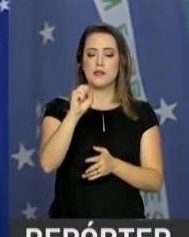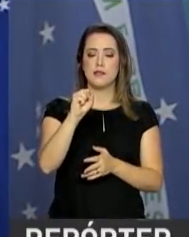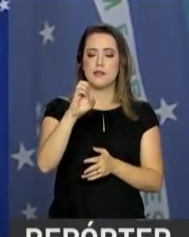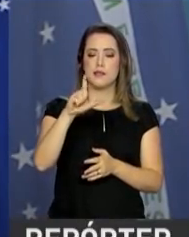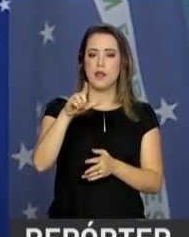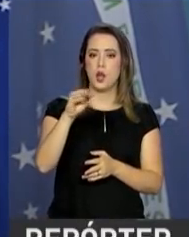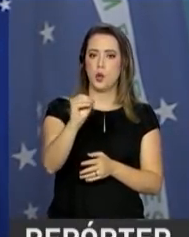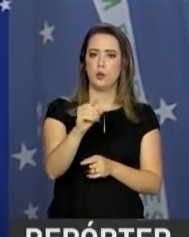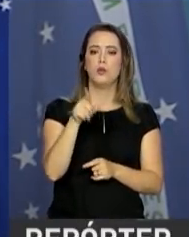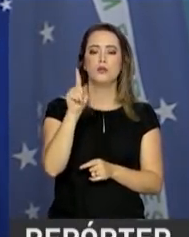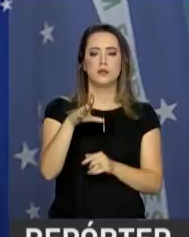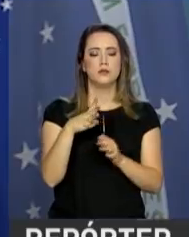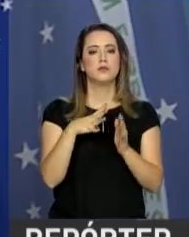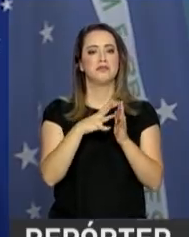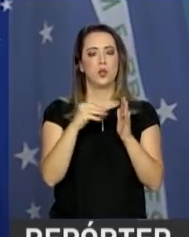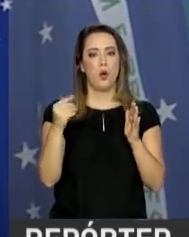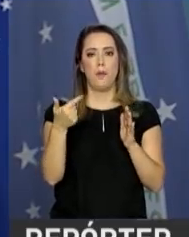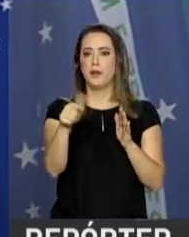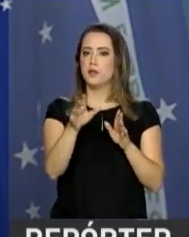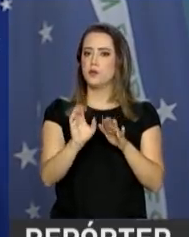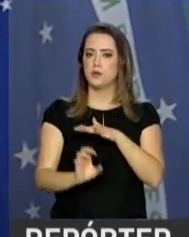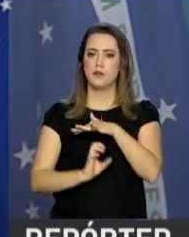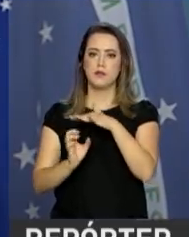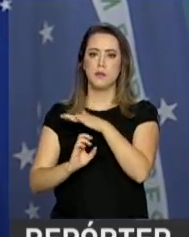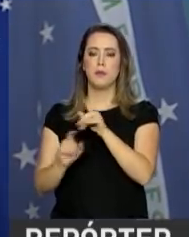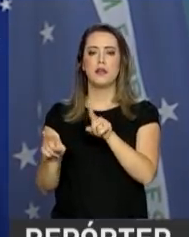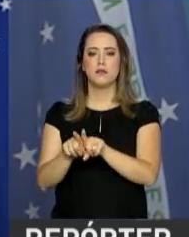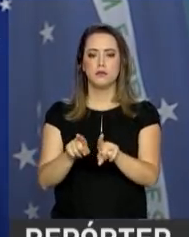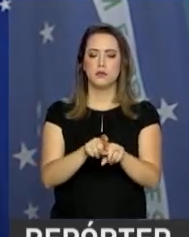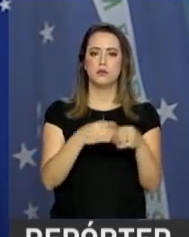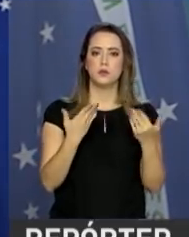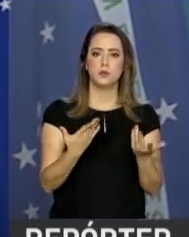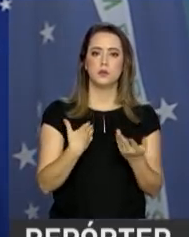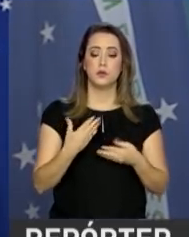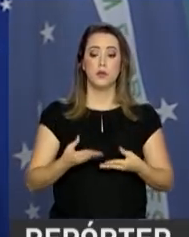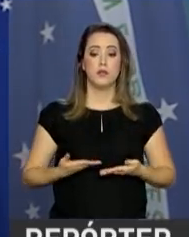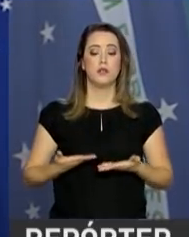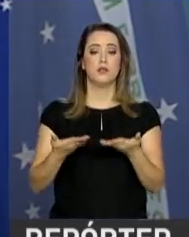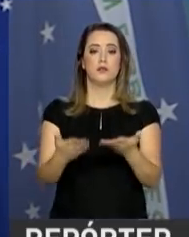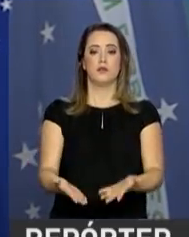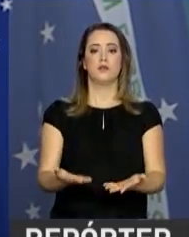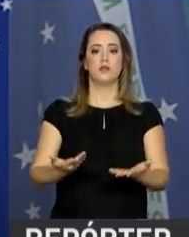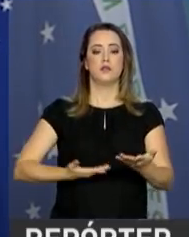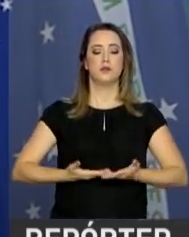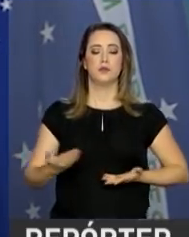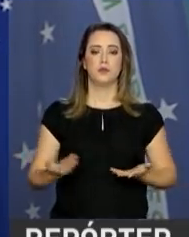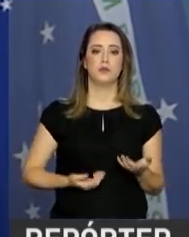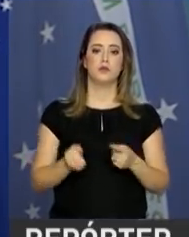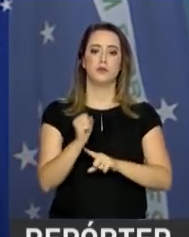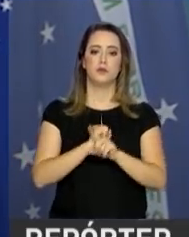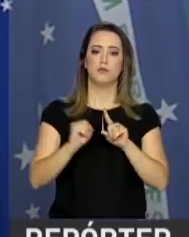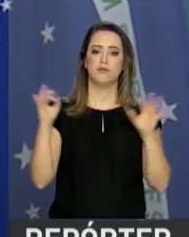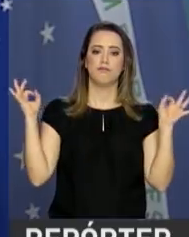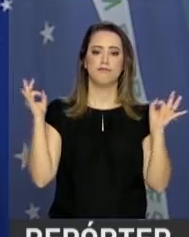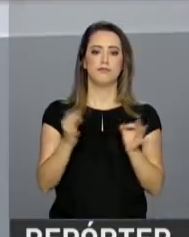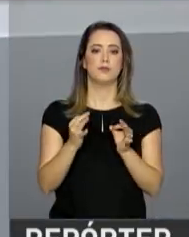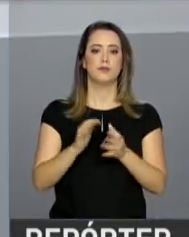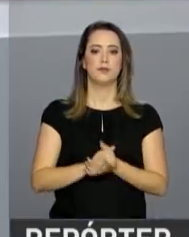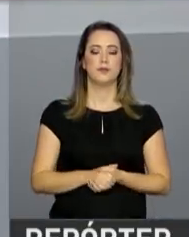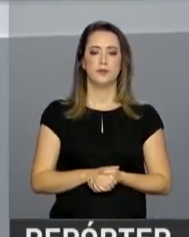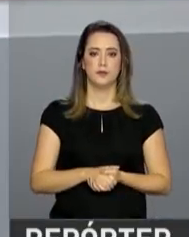todos os empresários brasileiros na convicção de que eles estarão prestando serviço social extraordinário